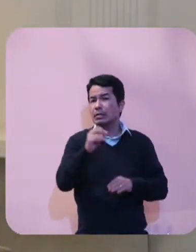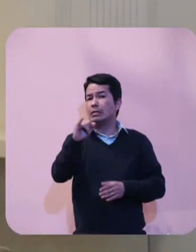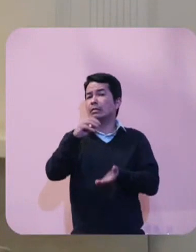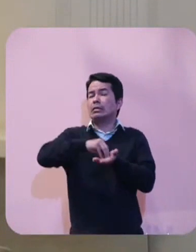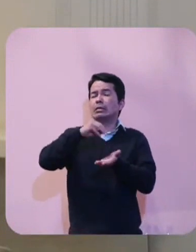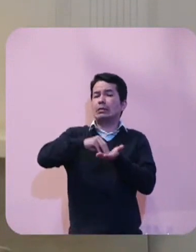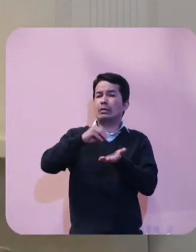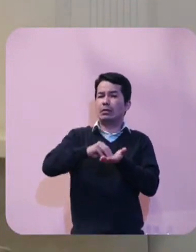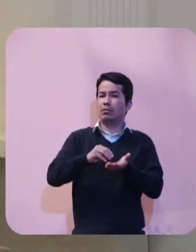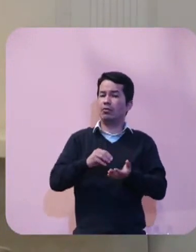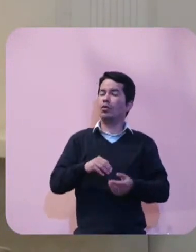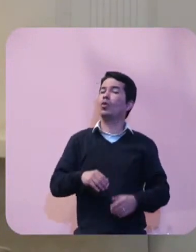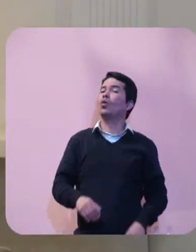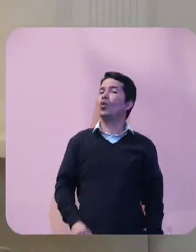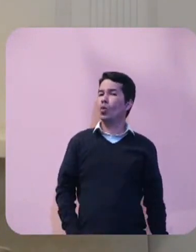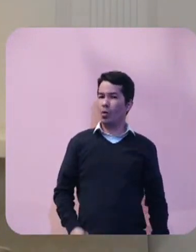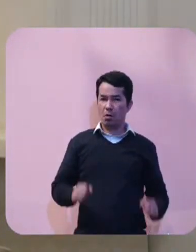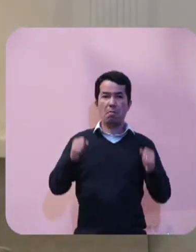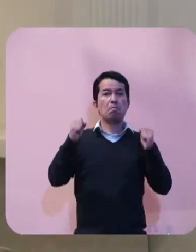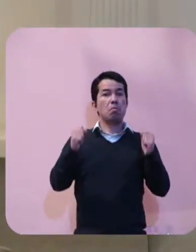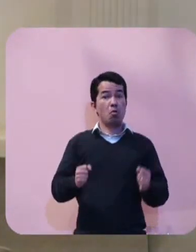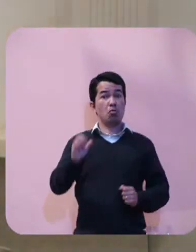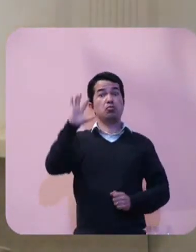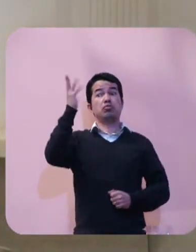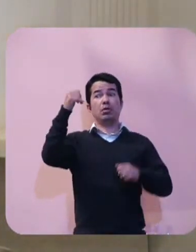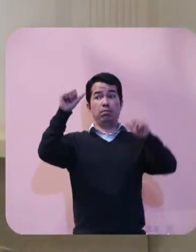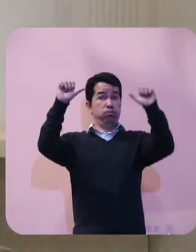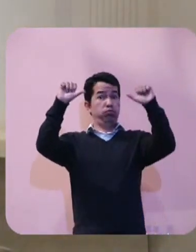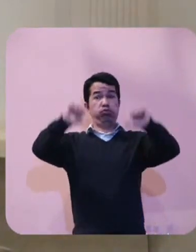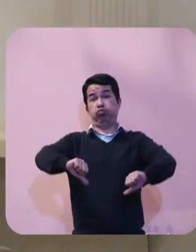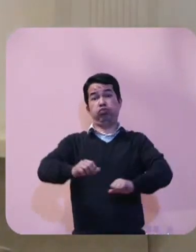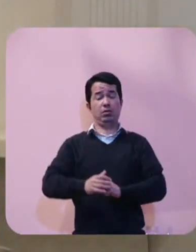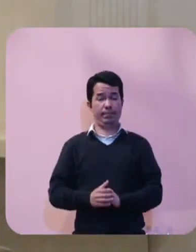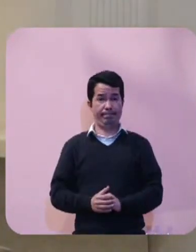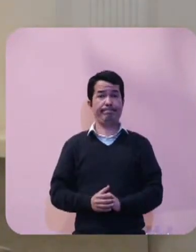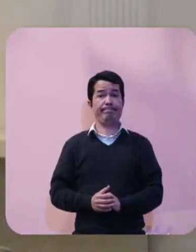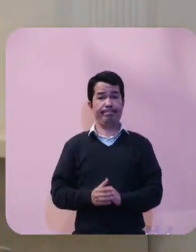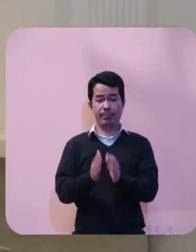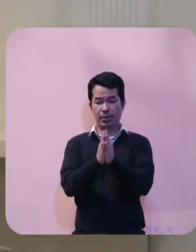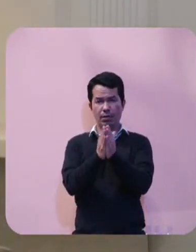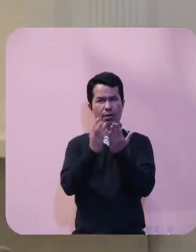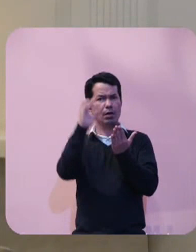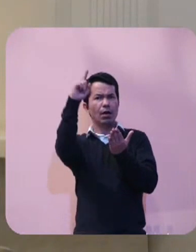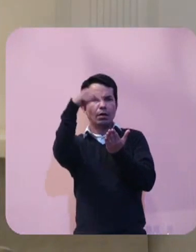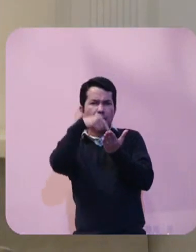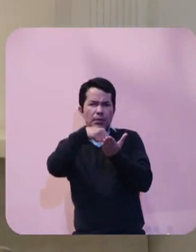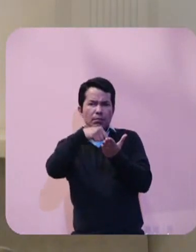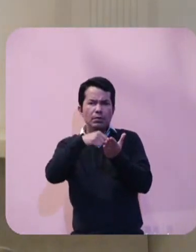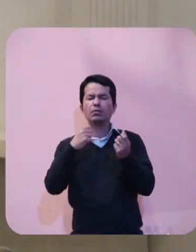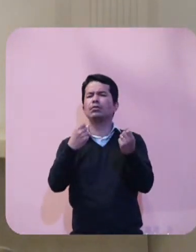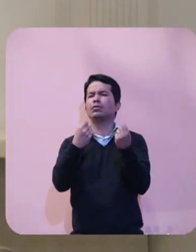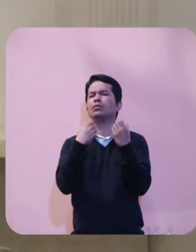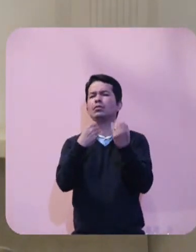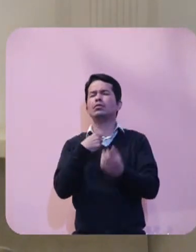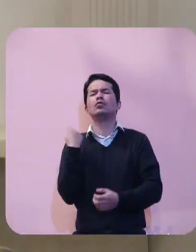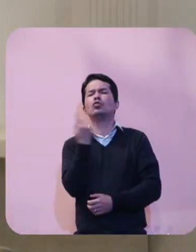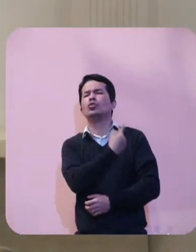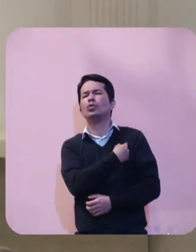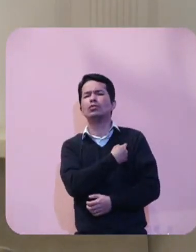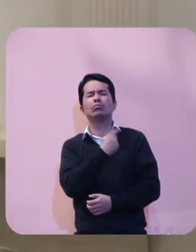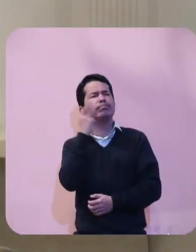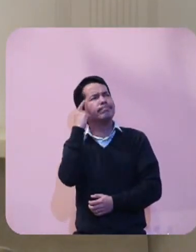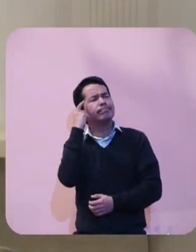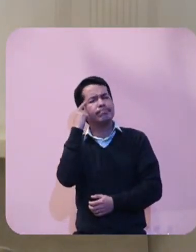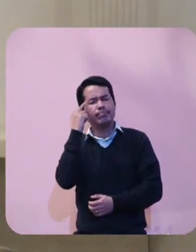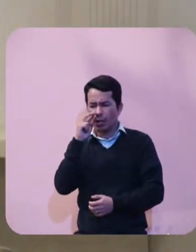dadas por Deus. O que a Bíblia nos ensina é que os nossos filhos precisam que tratemos o seu coração.